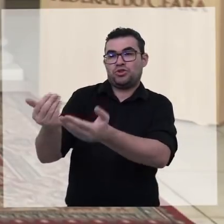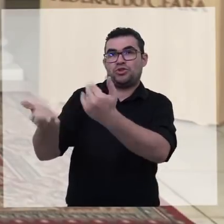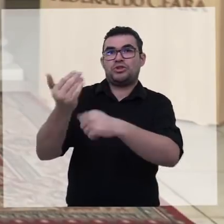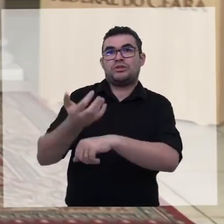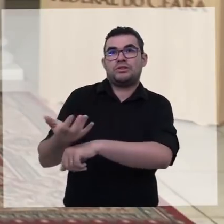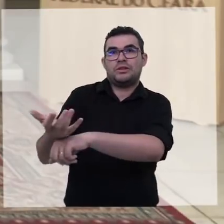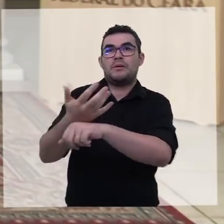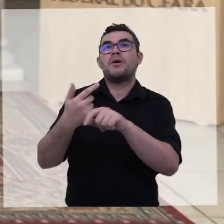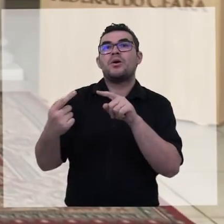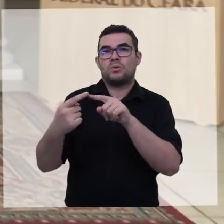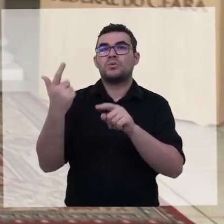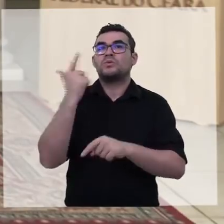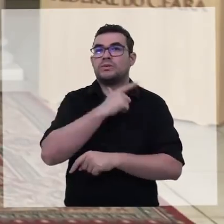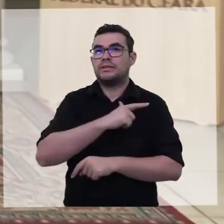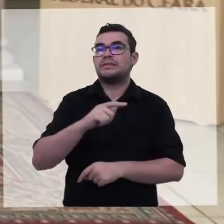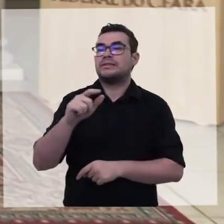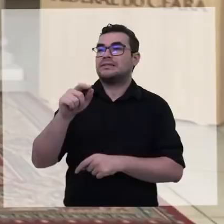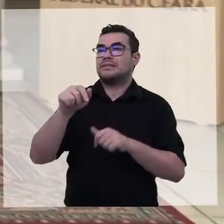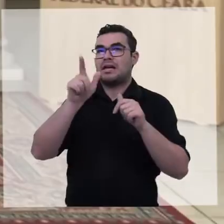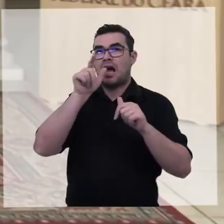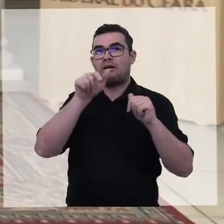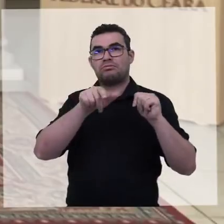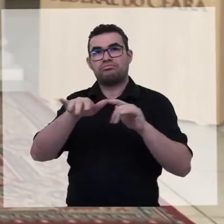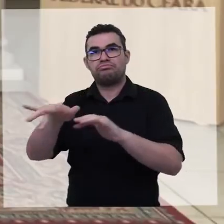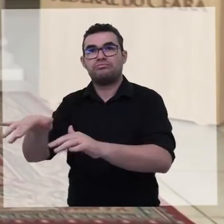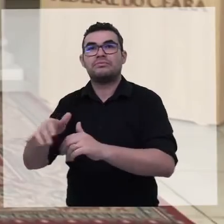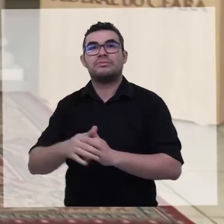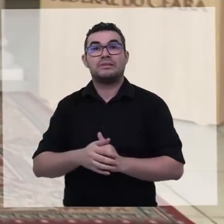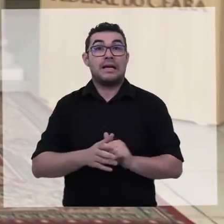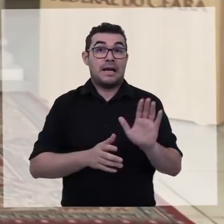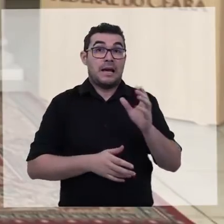não, agora se eles mudarem, aí todo mundo, aí vira lei.